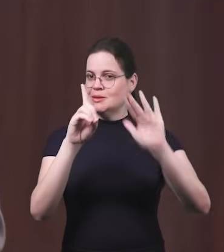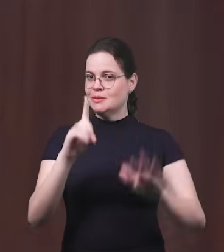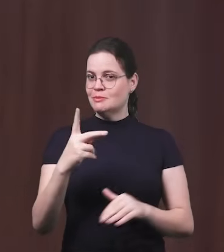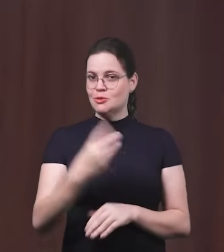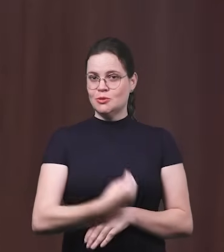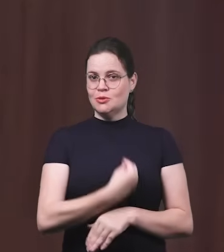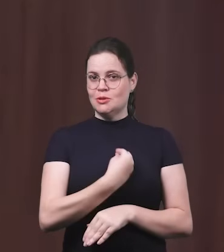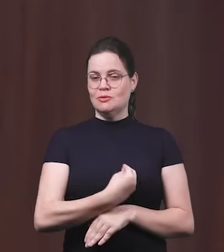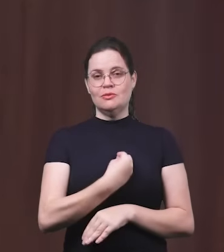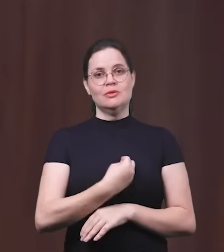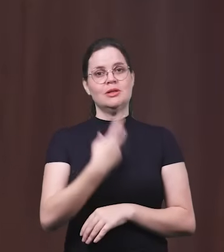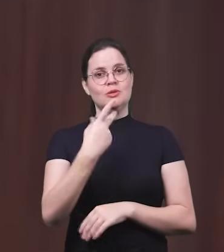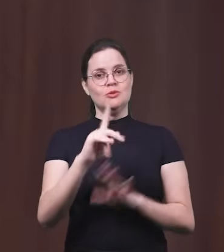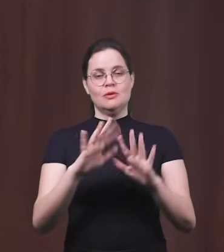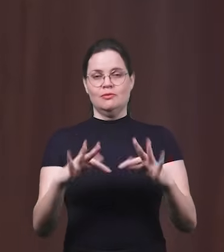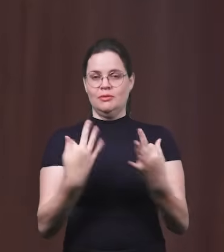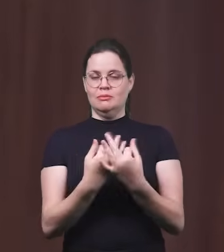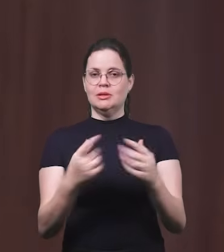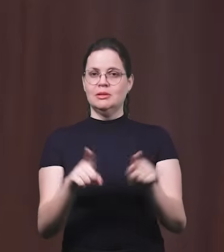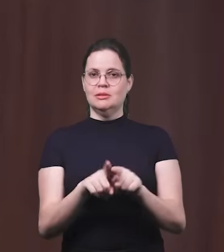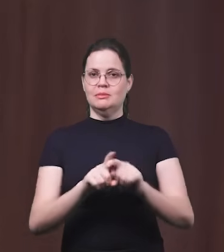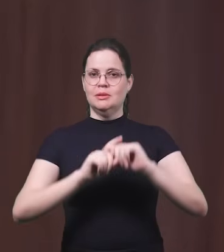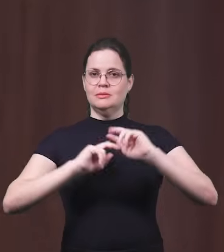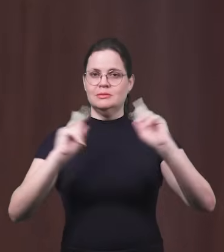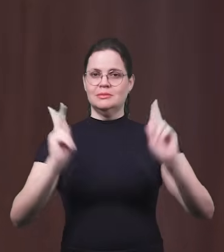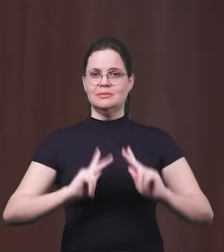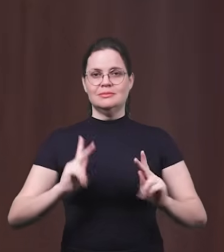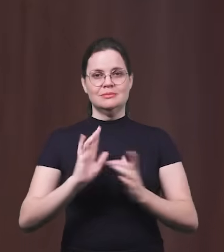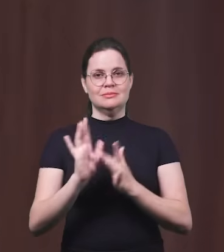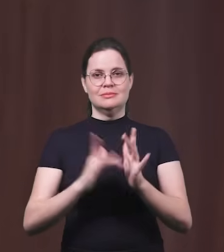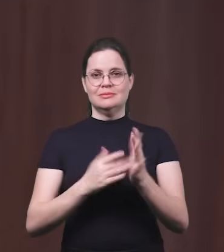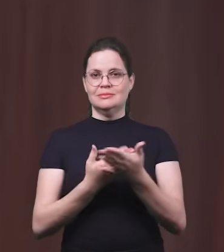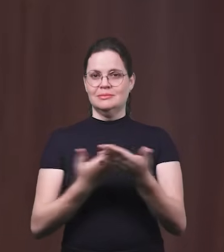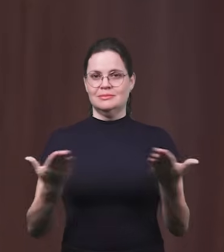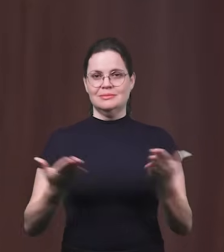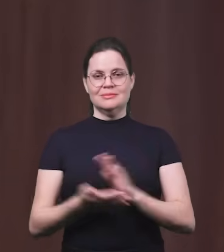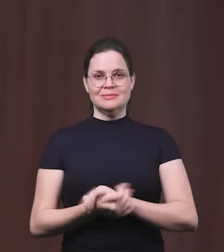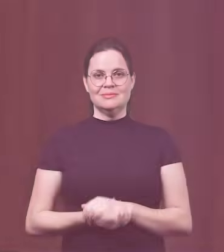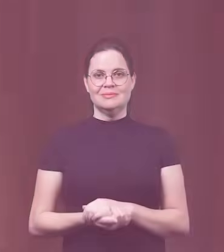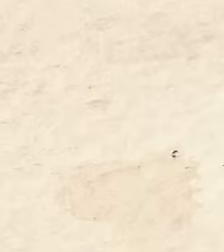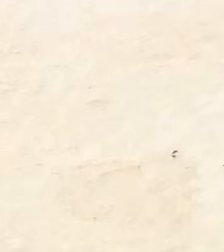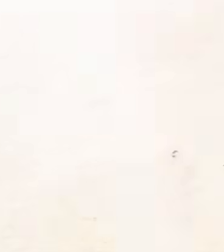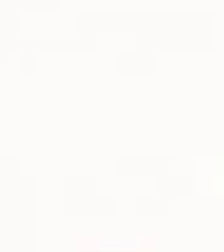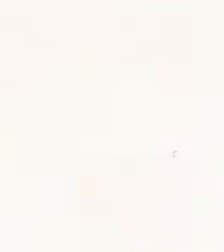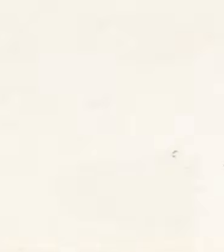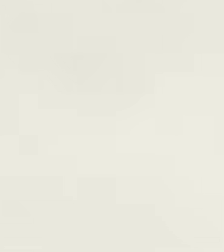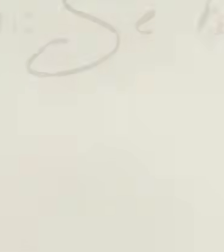abençoe, que Deus abençoe a sua família e a todos a paz do Senhor.